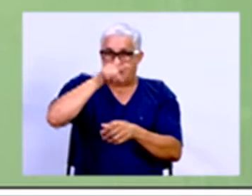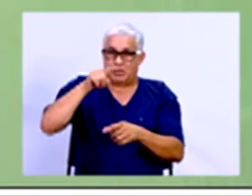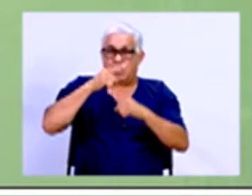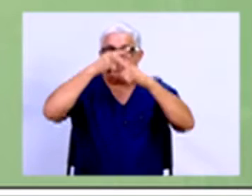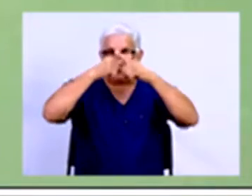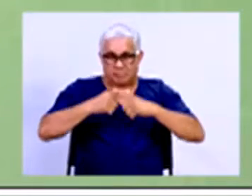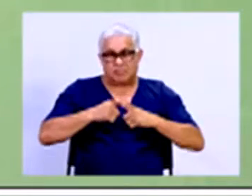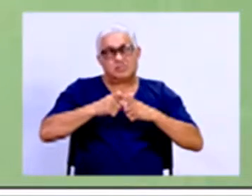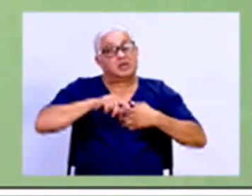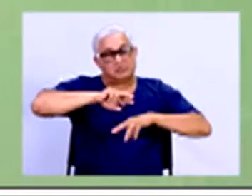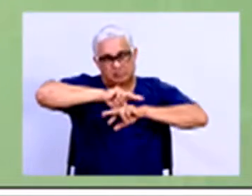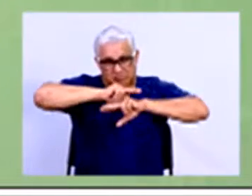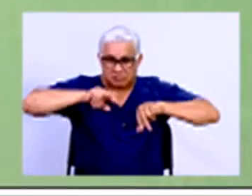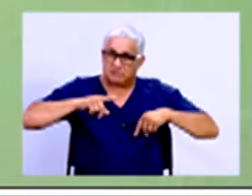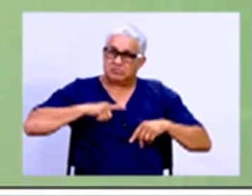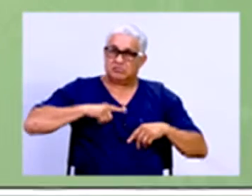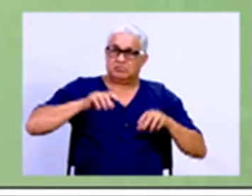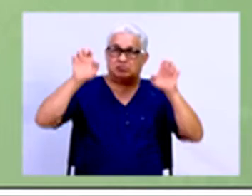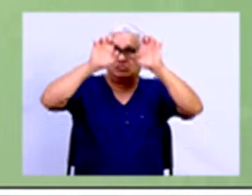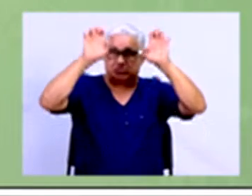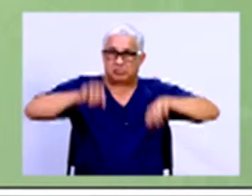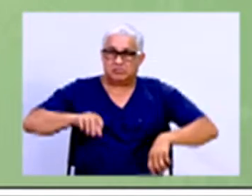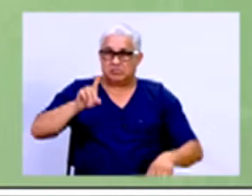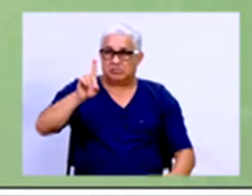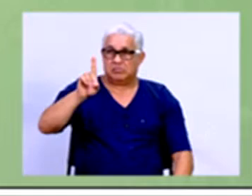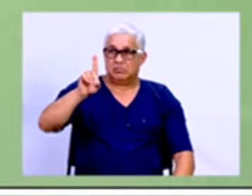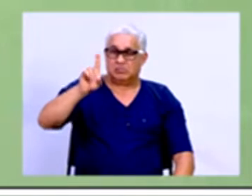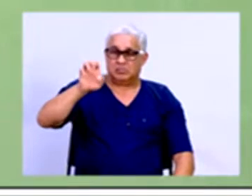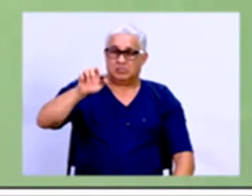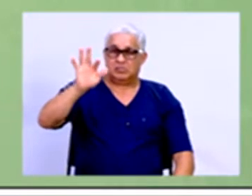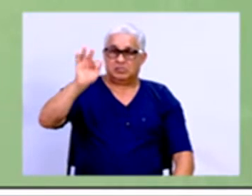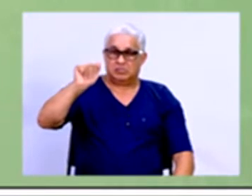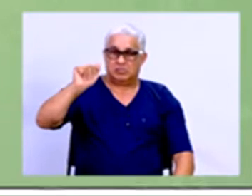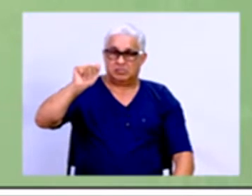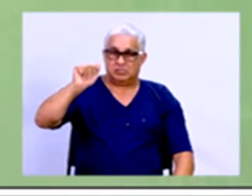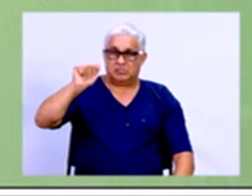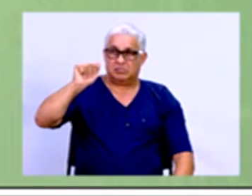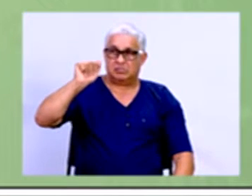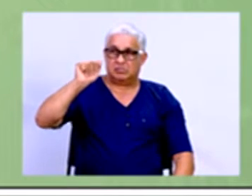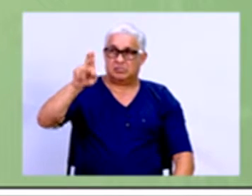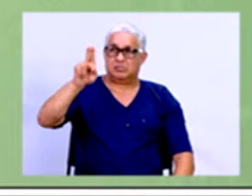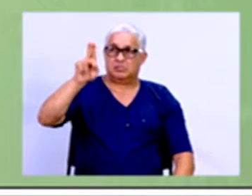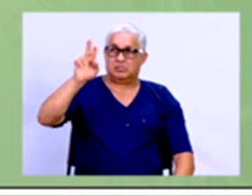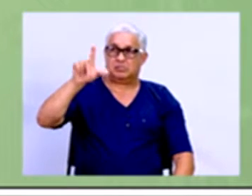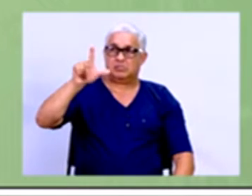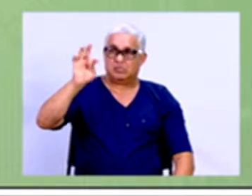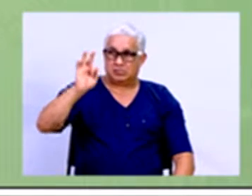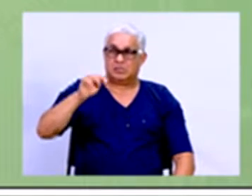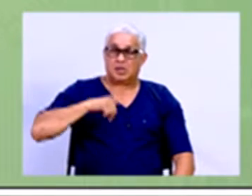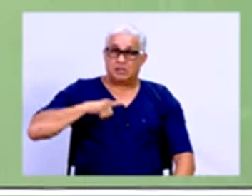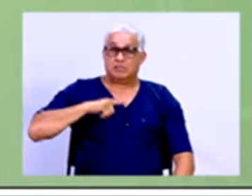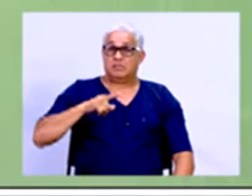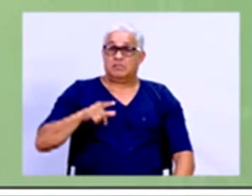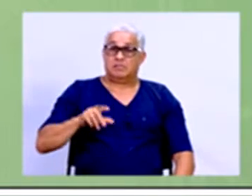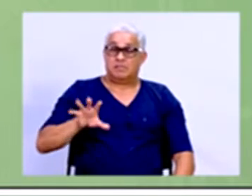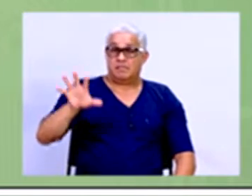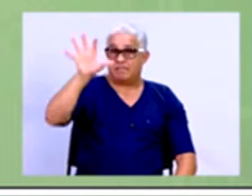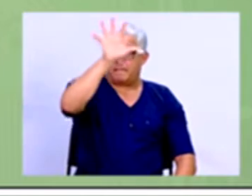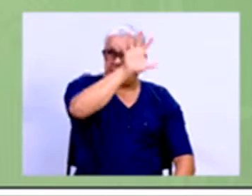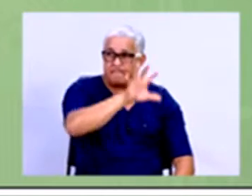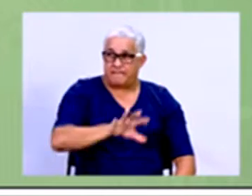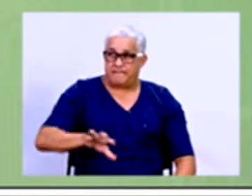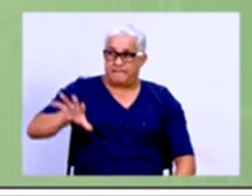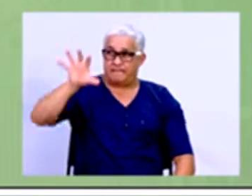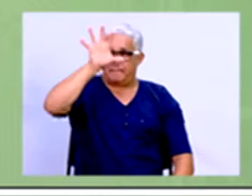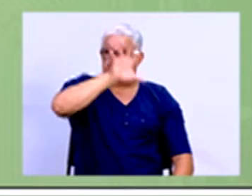E aí tem uma estrutura aqui que é a chamada default, que é nada mais, né, traduzindo ao pé da letra, isso é padrão. Né? Quer dizer, se o